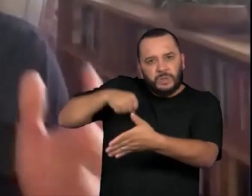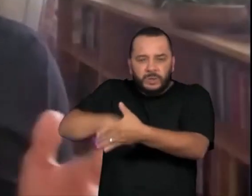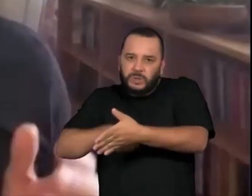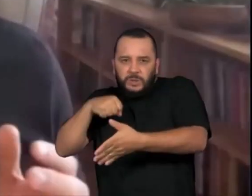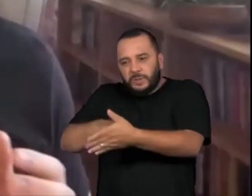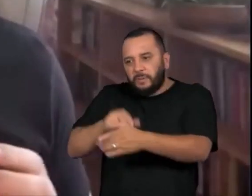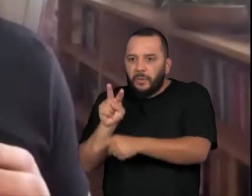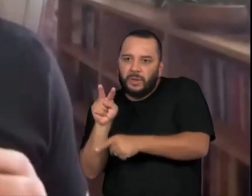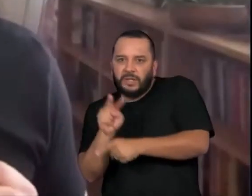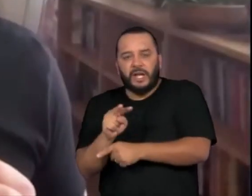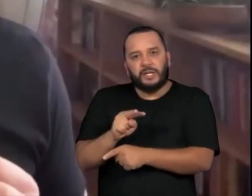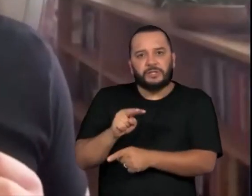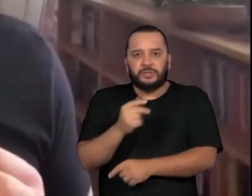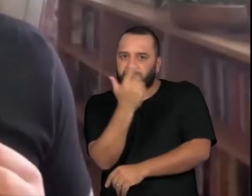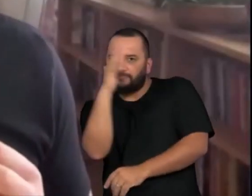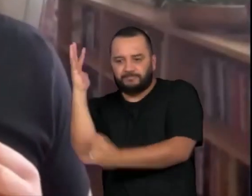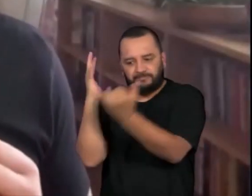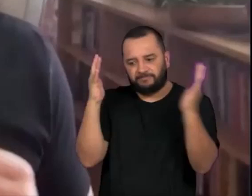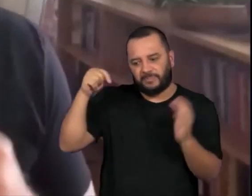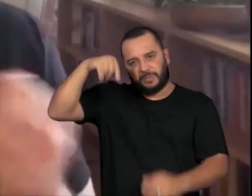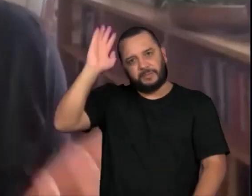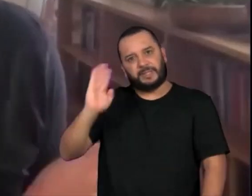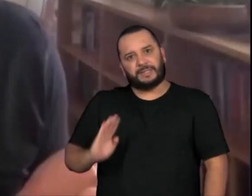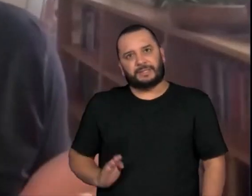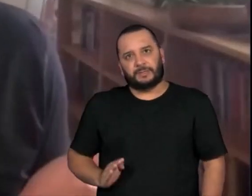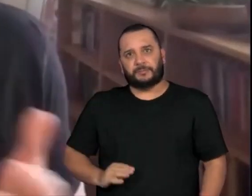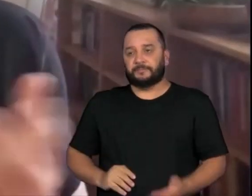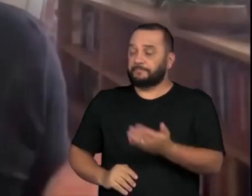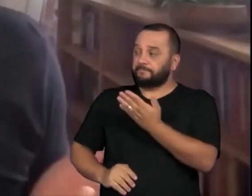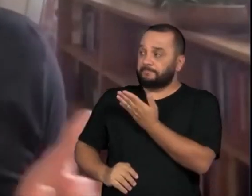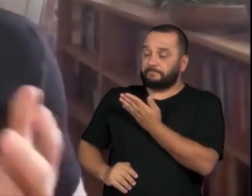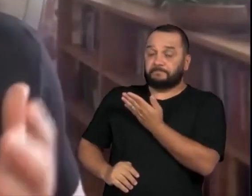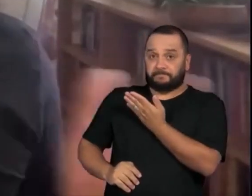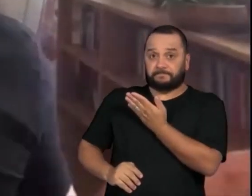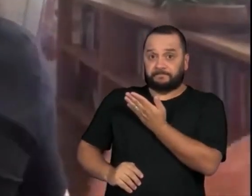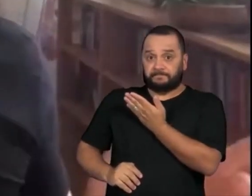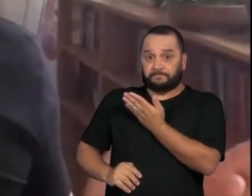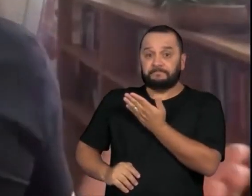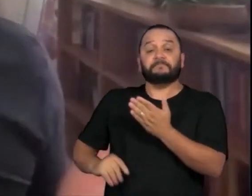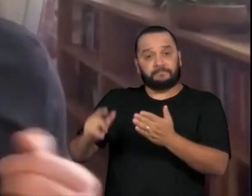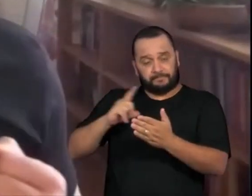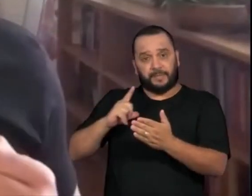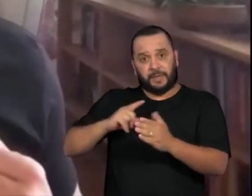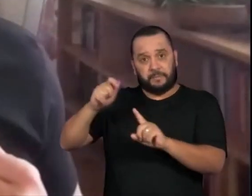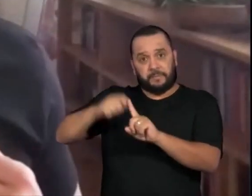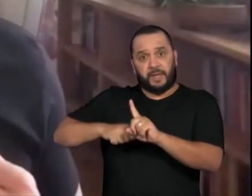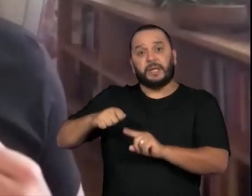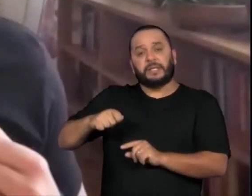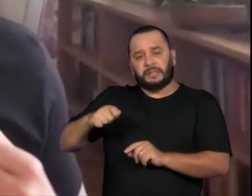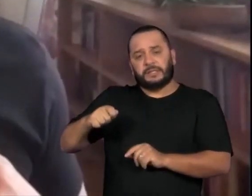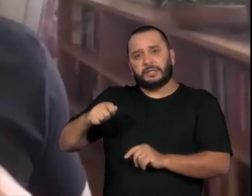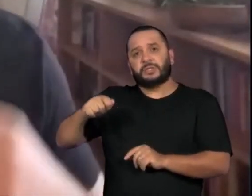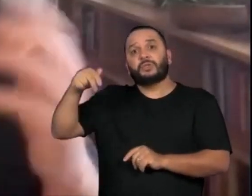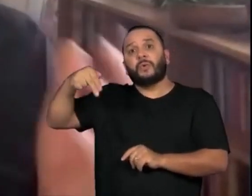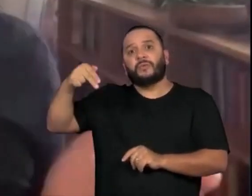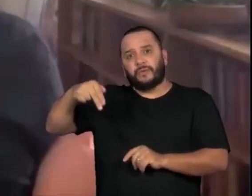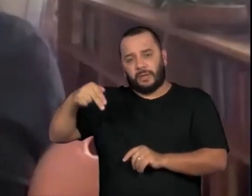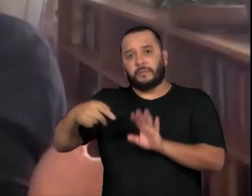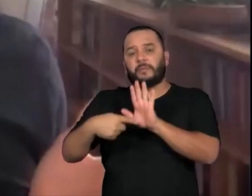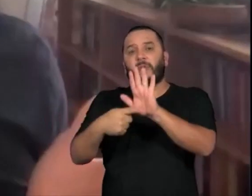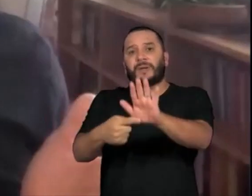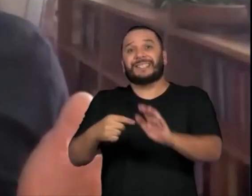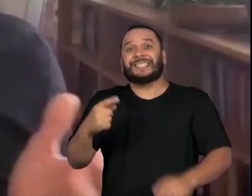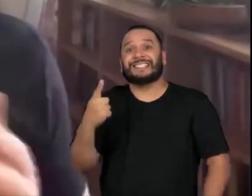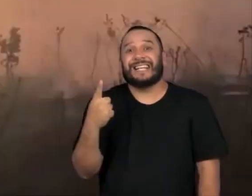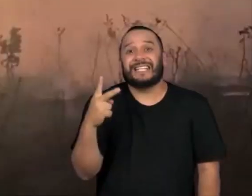Falando especificamente da Amazônia, os últimos dados mostram isso. Dados de novembro mostram que foram mais de 120 mil campos de